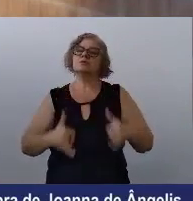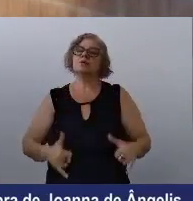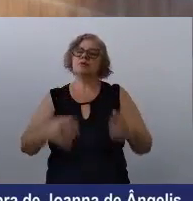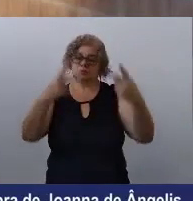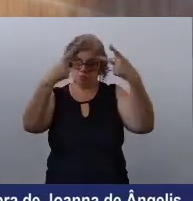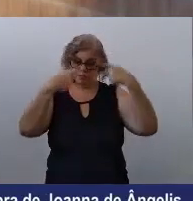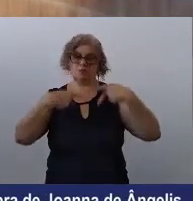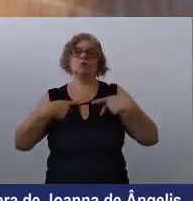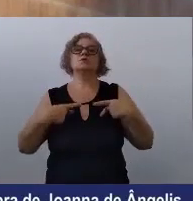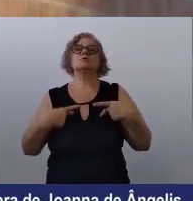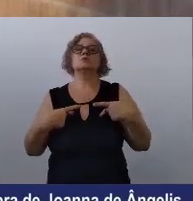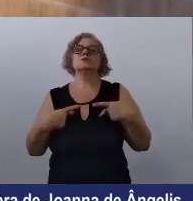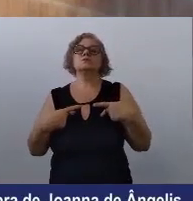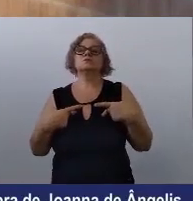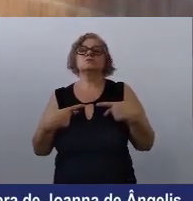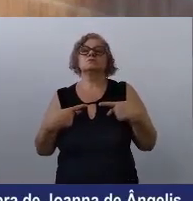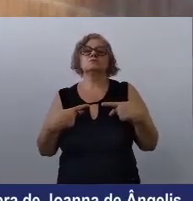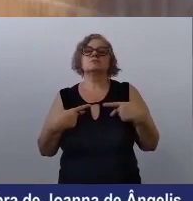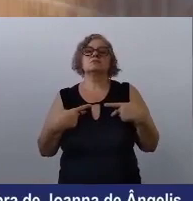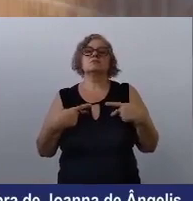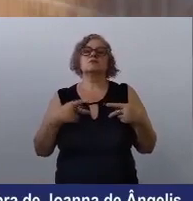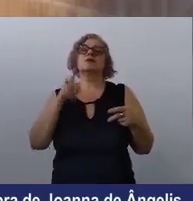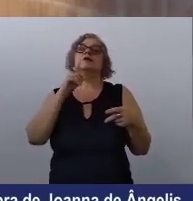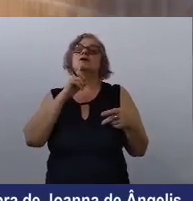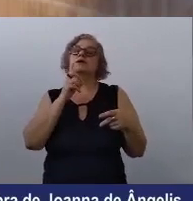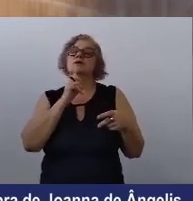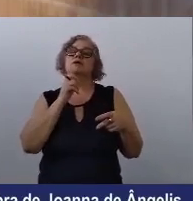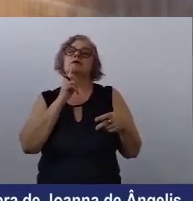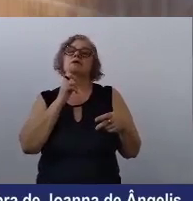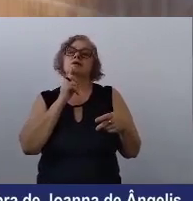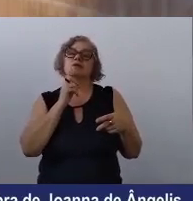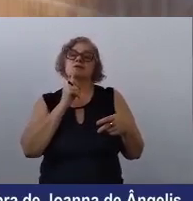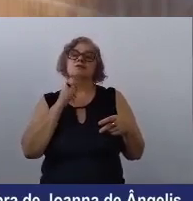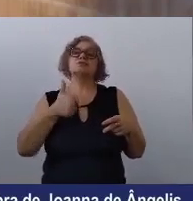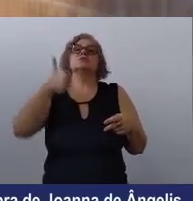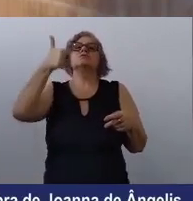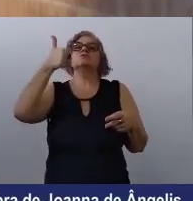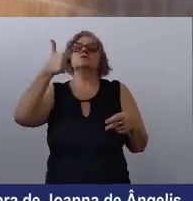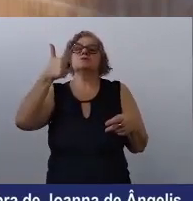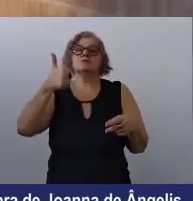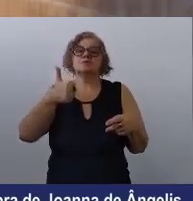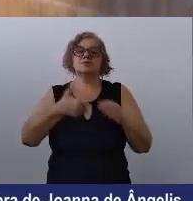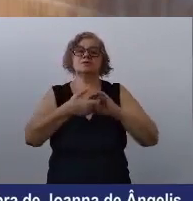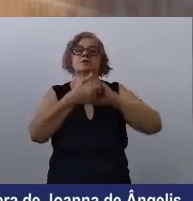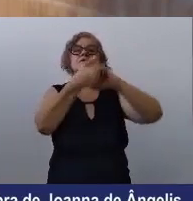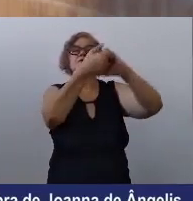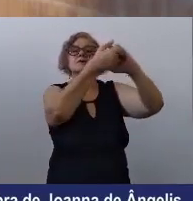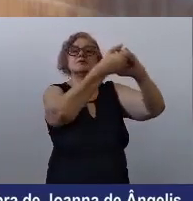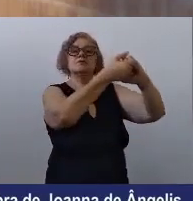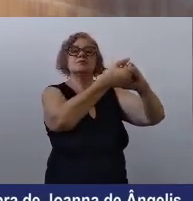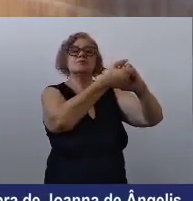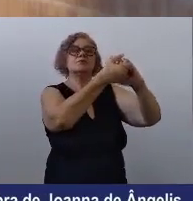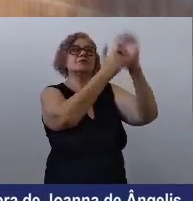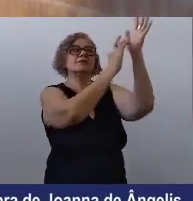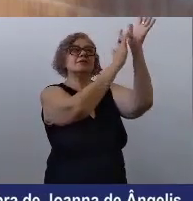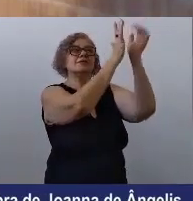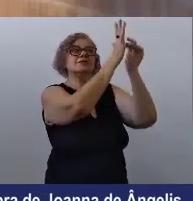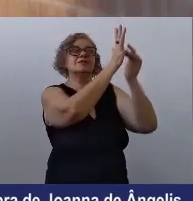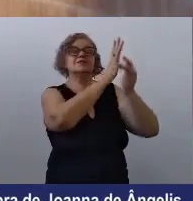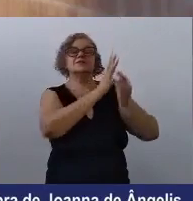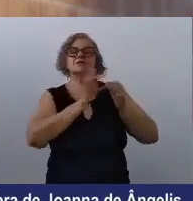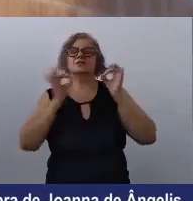vibrarmos por nós mesmos, que a cada dia possamos fazer o nosso melhor, de mãos dadas com o Cristo,